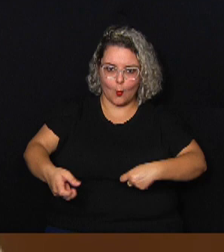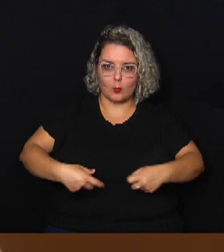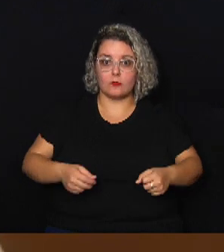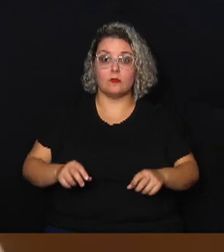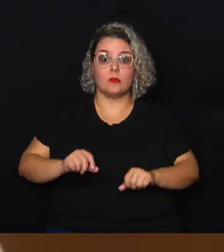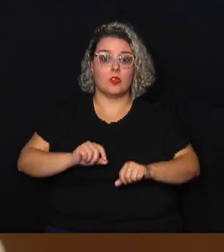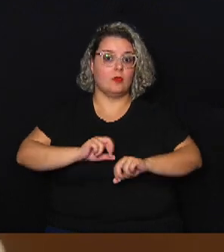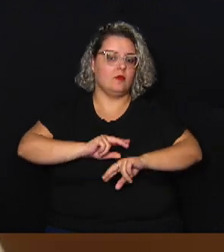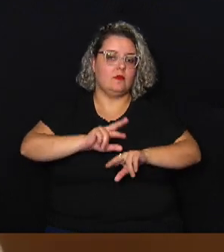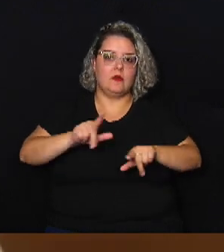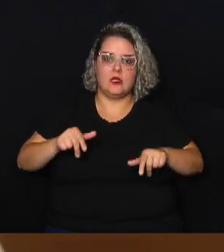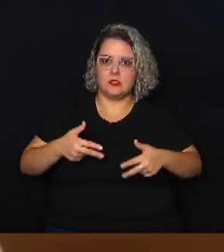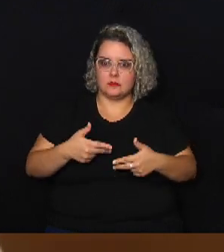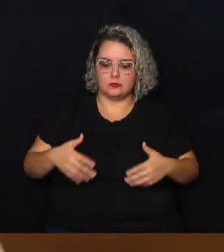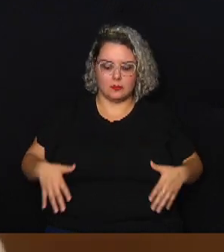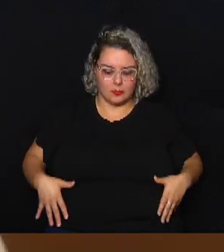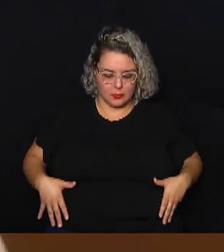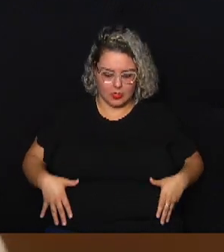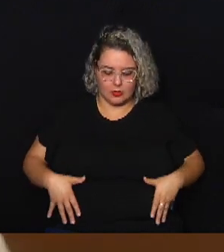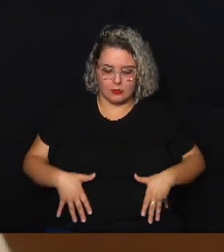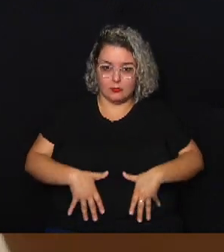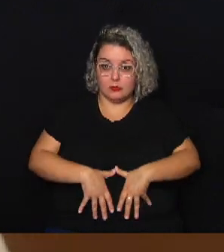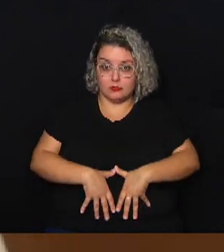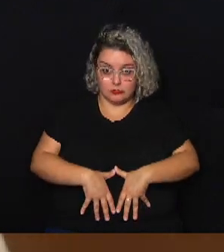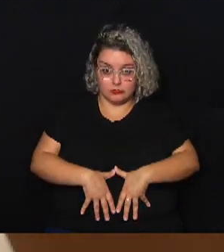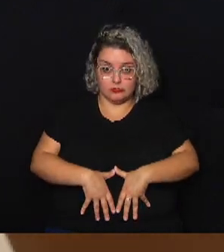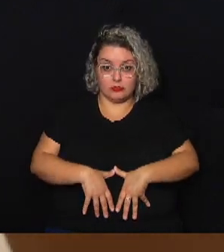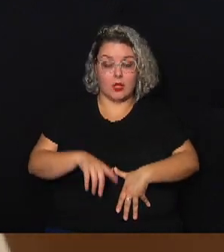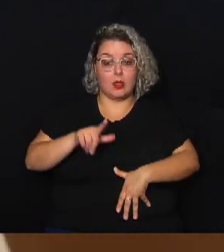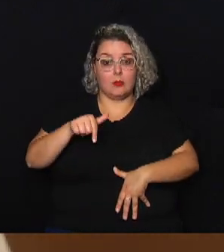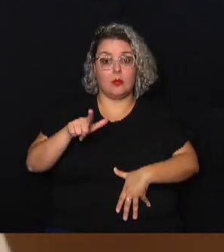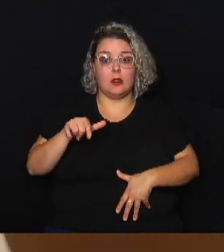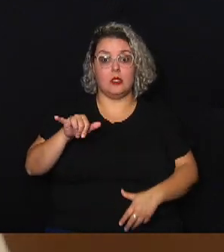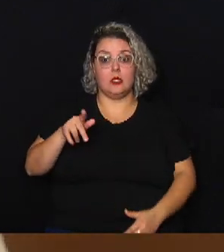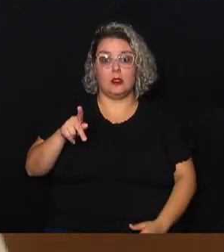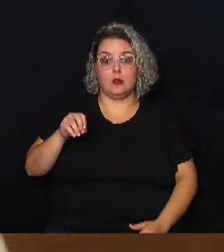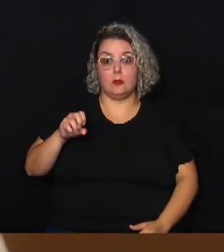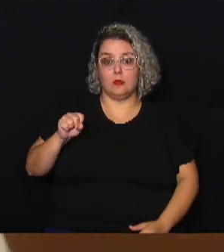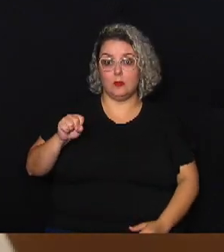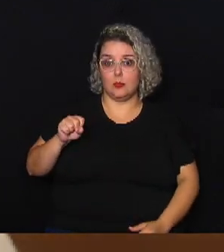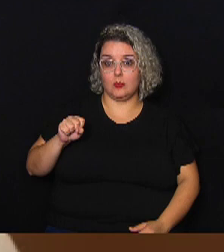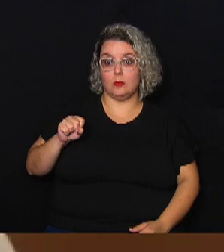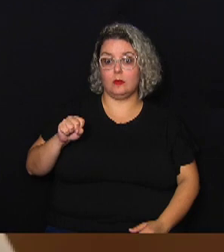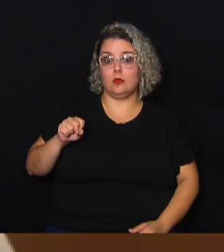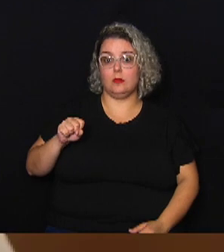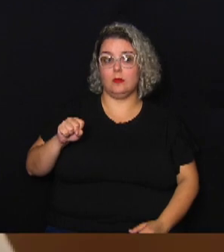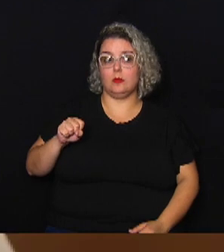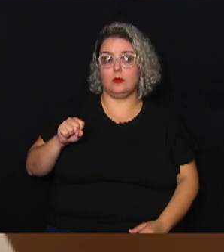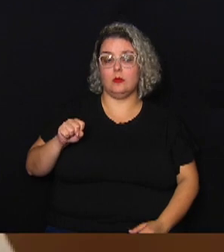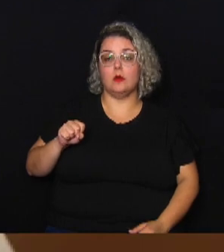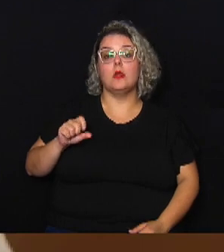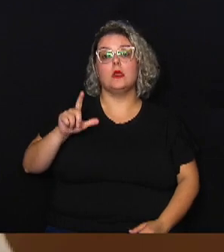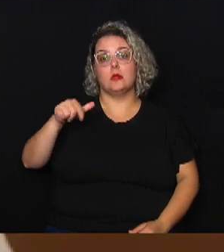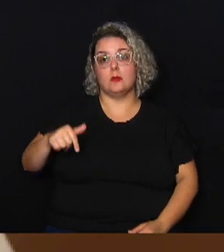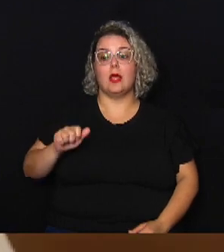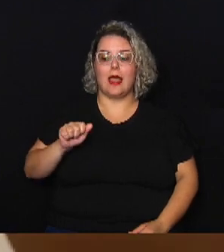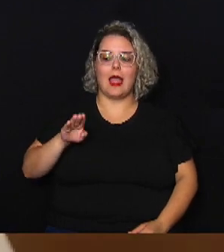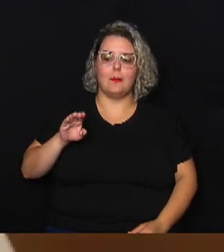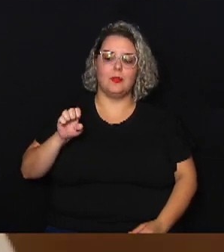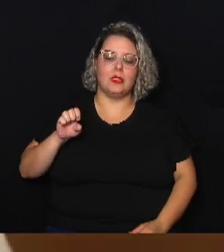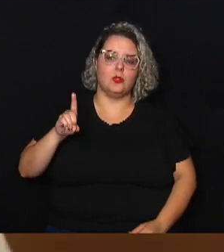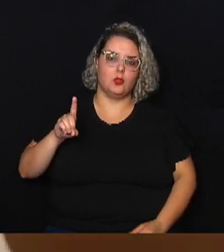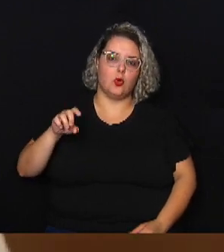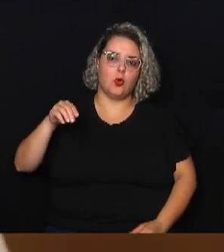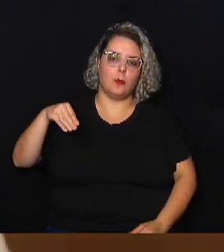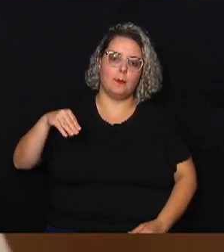no abdômen e às vezes o paciente vem procurar a lipoaspiração e ela precisa de uma abdominoplastia. E com as tecnologias atuais, às vezes a